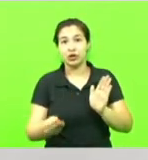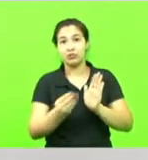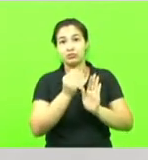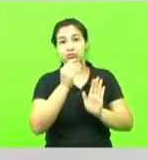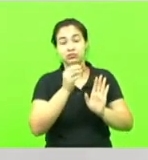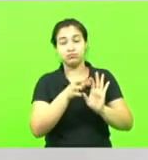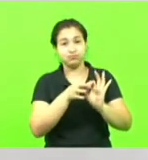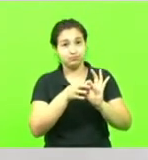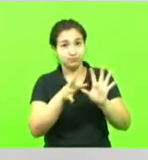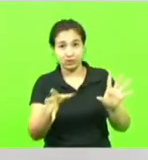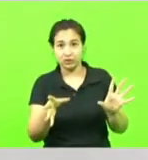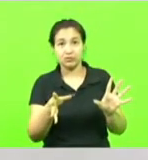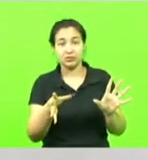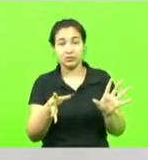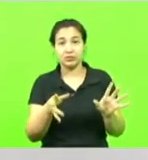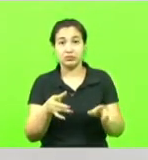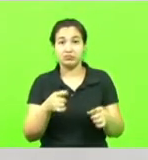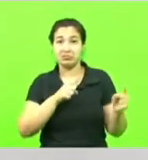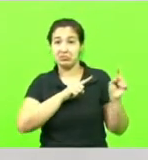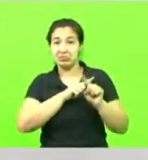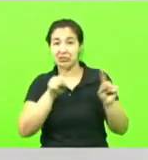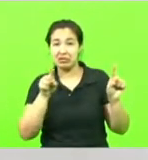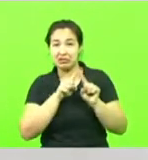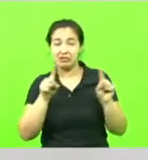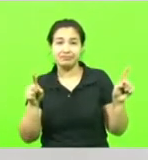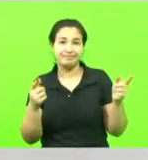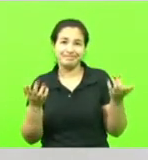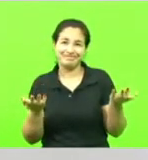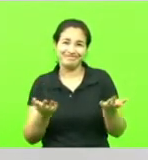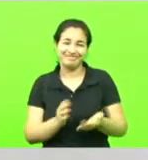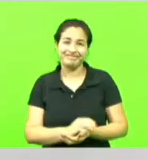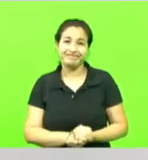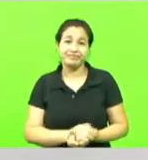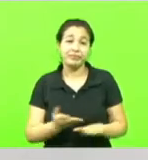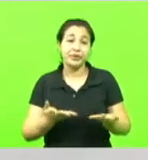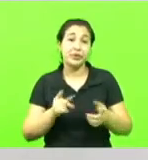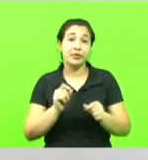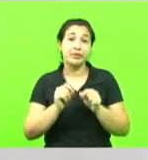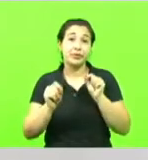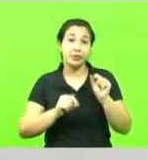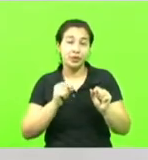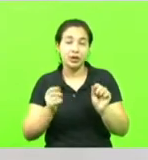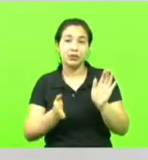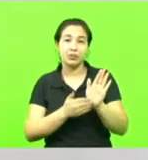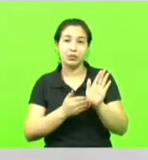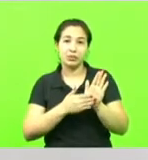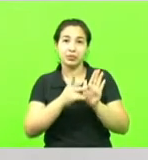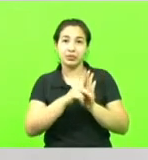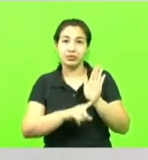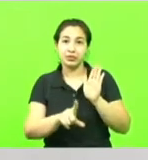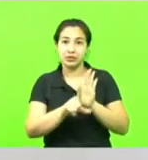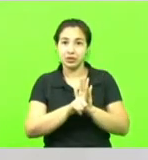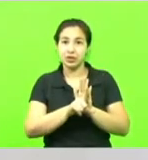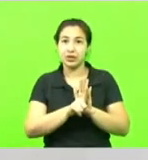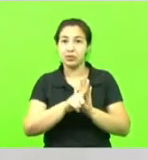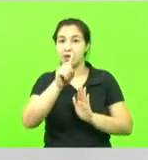Não adianta reclamar. Agora, o que nós vamos fazer? Estou propondo aqui um projeto de lei para